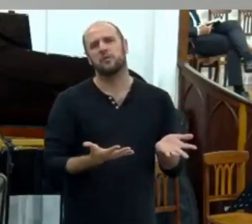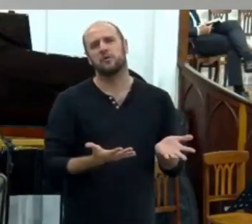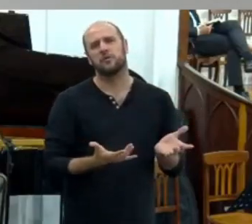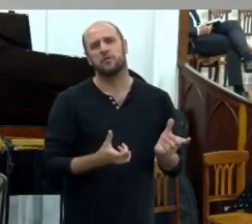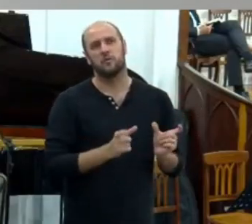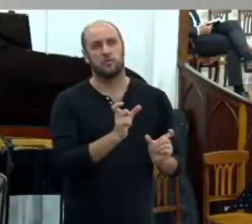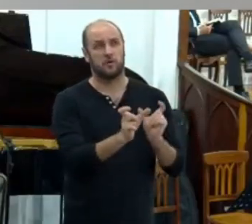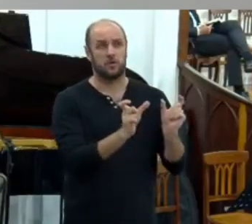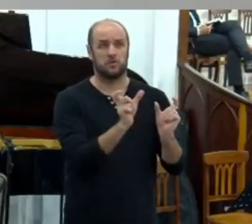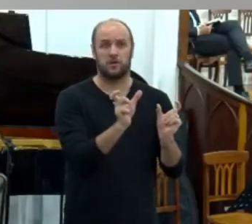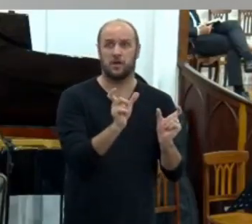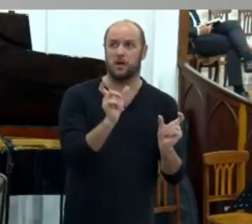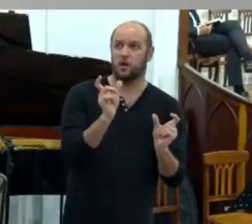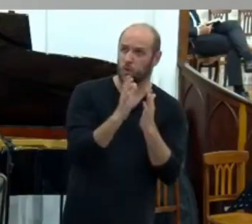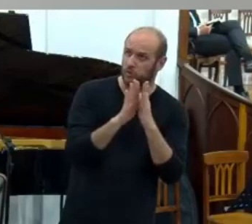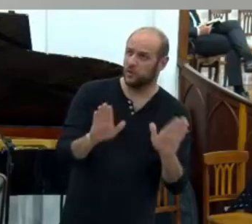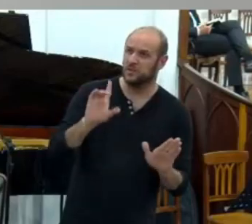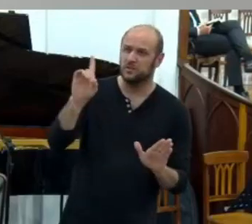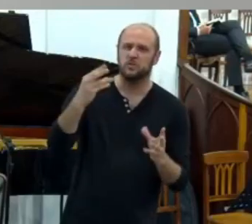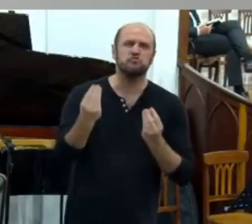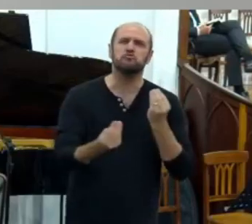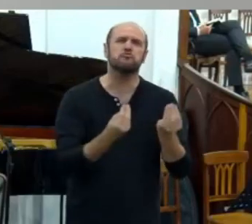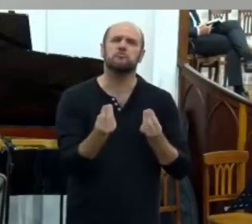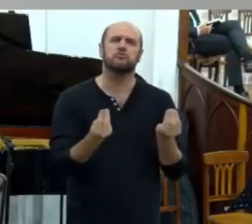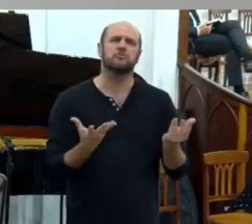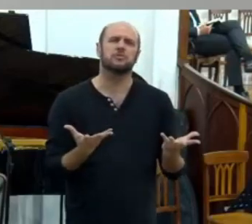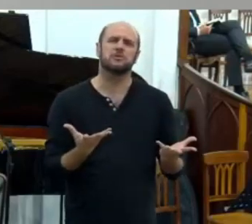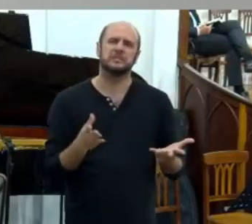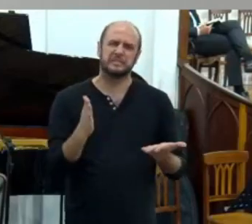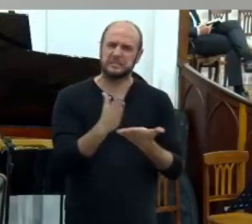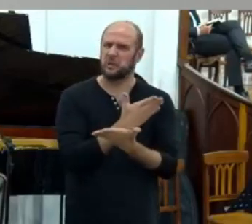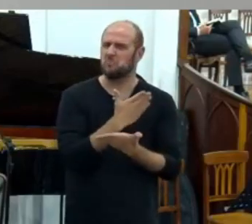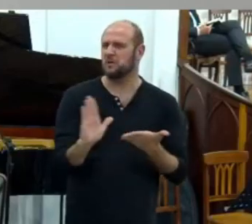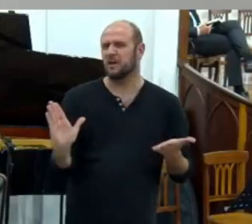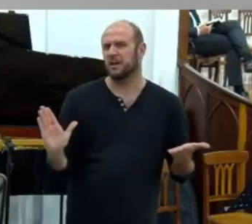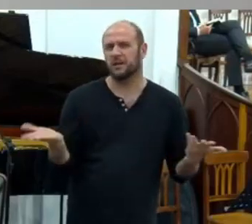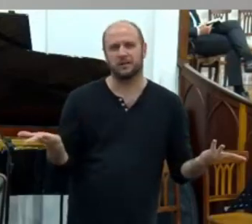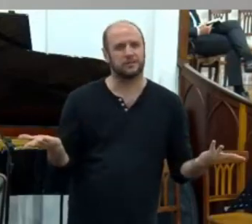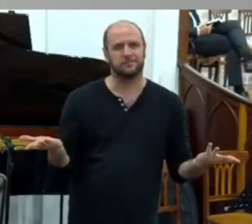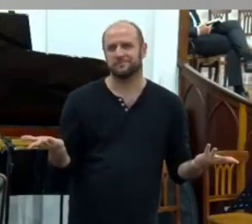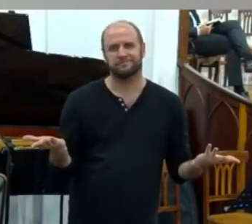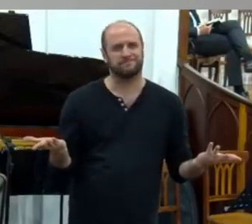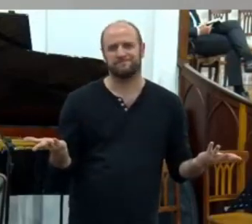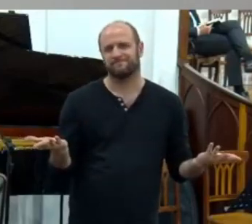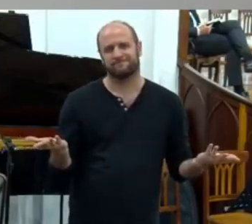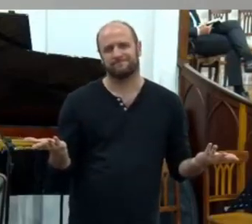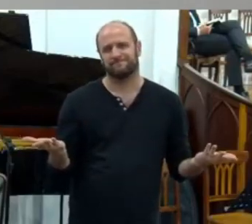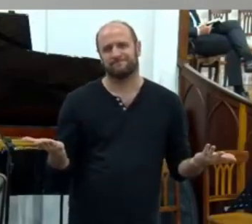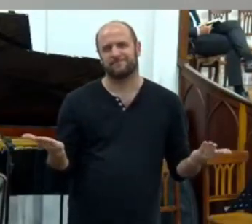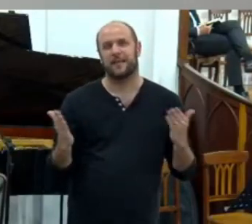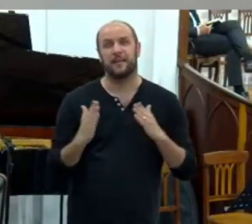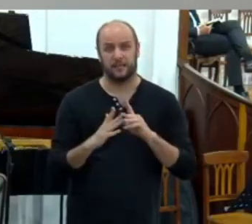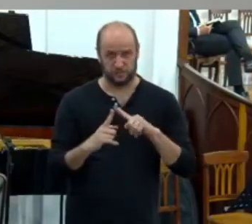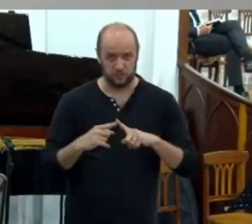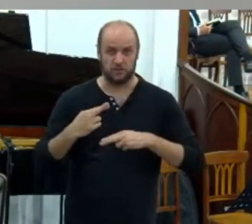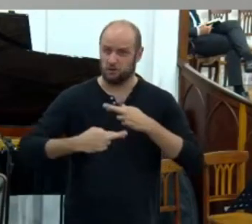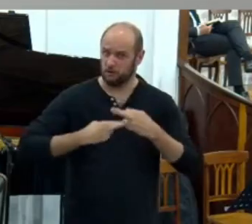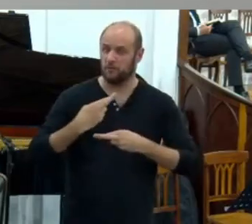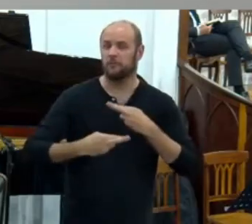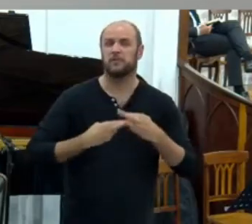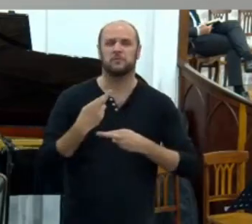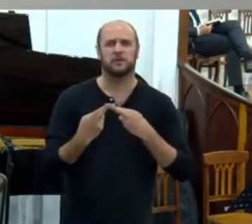da adoração a Deus. Portanto, a teologia reformada não